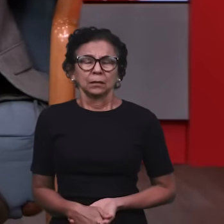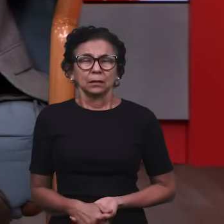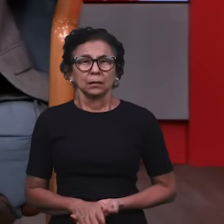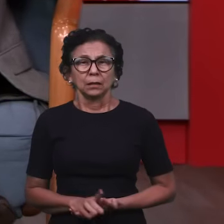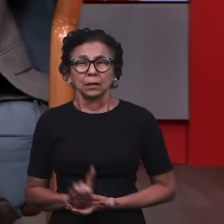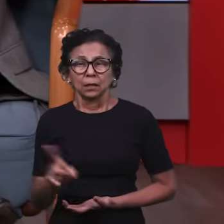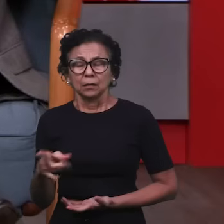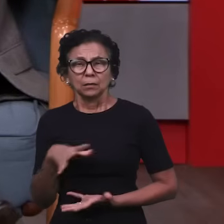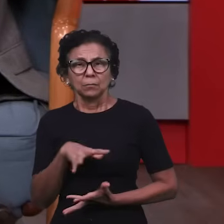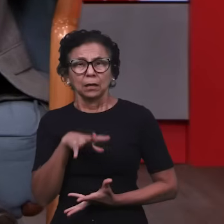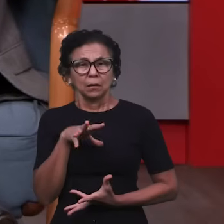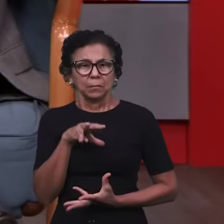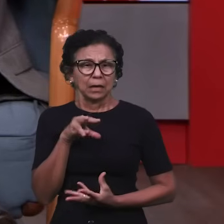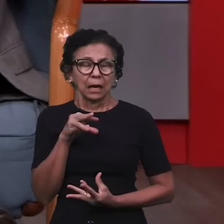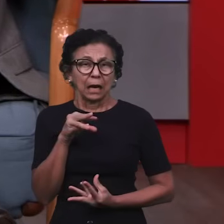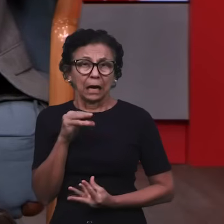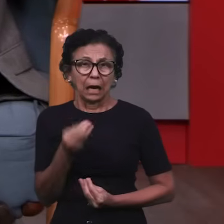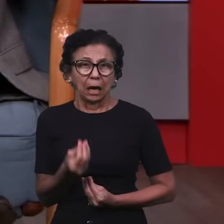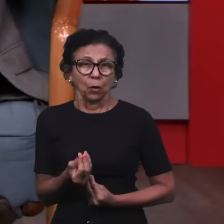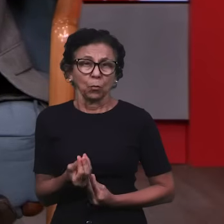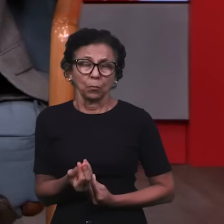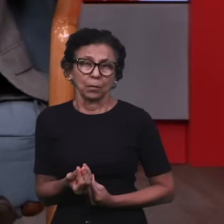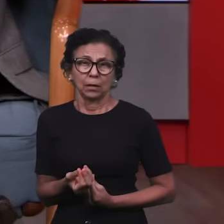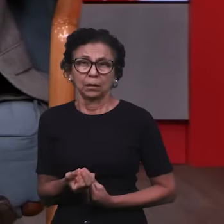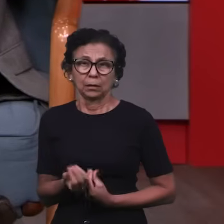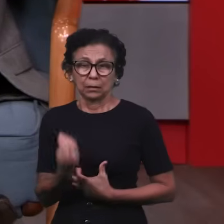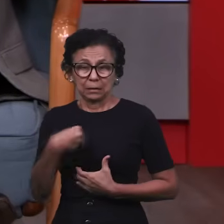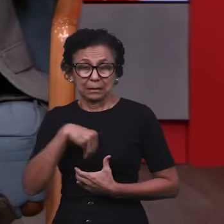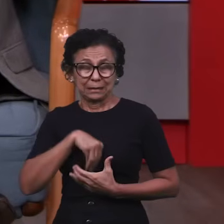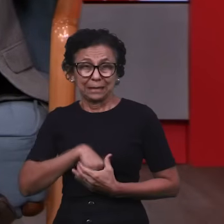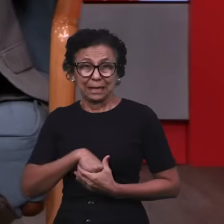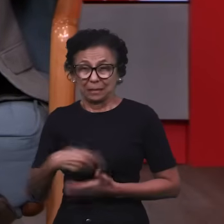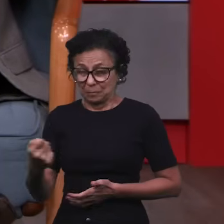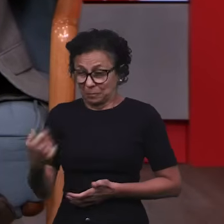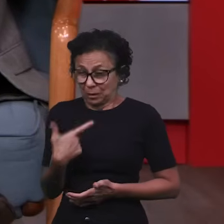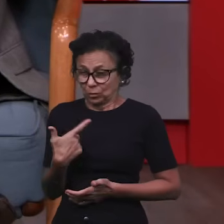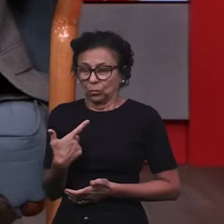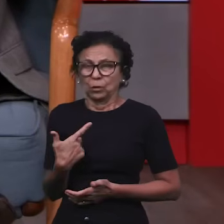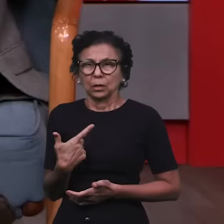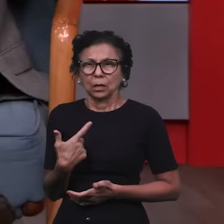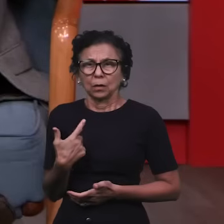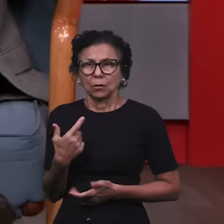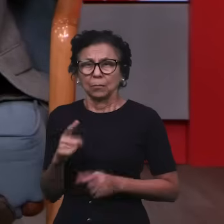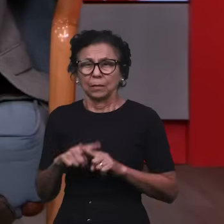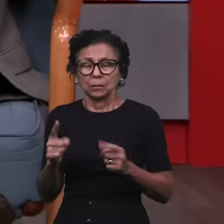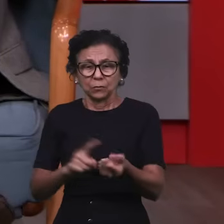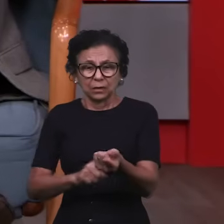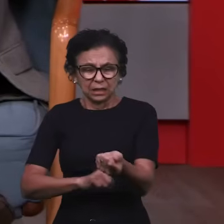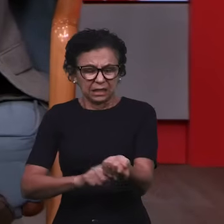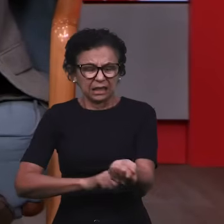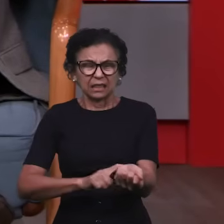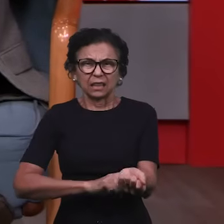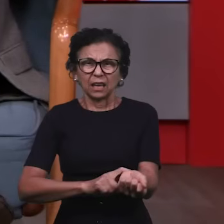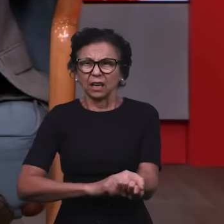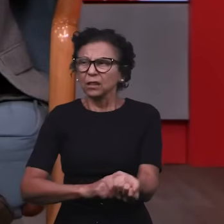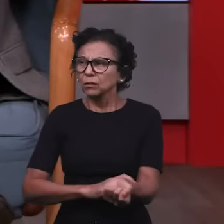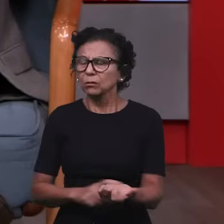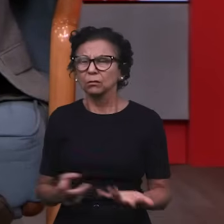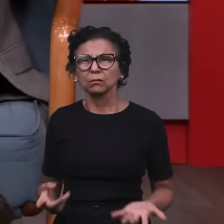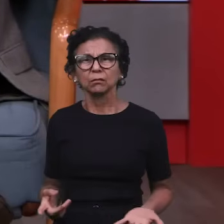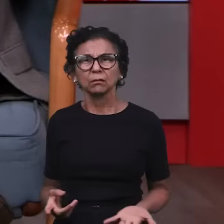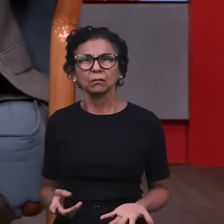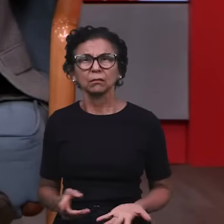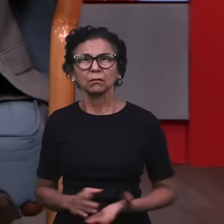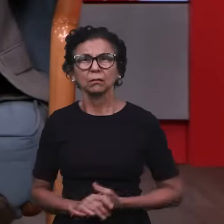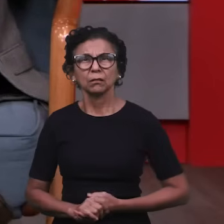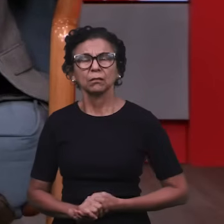a minha alma, não. Ele feriu o meu ouvido. Ele me irritou. Ele